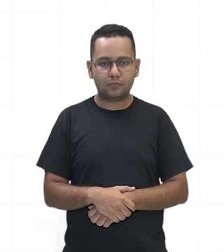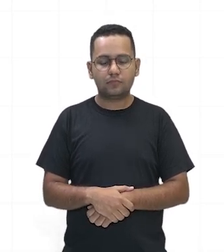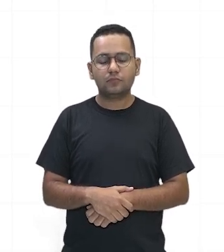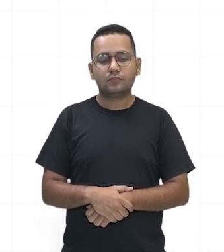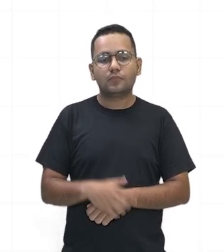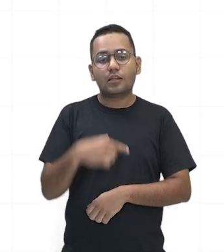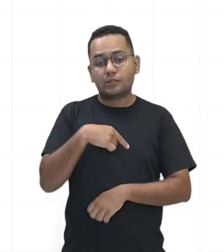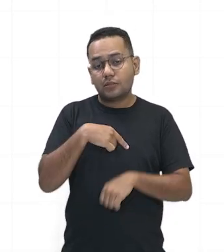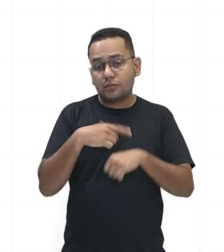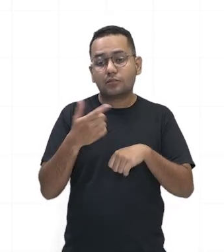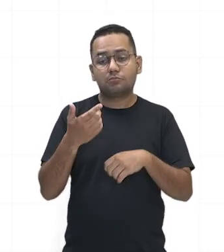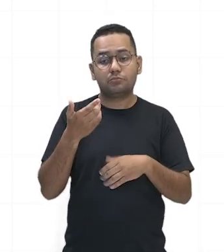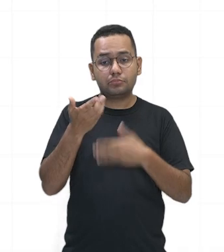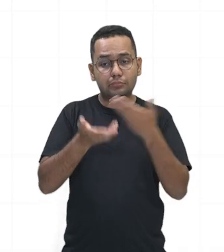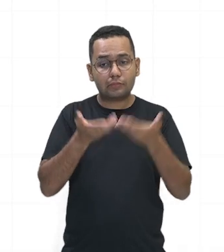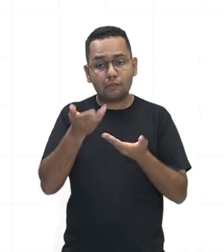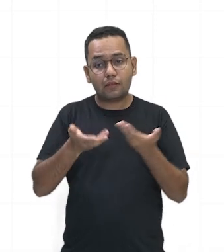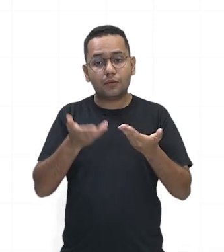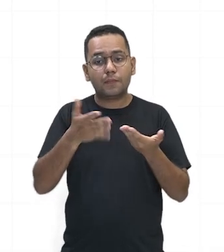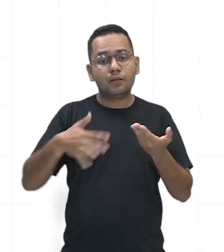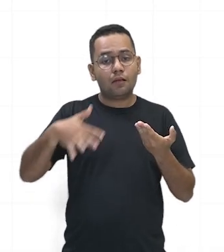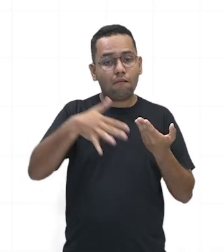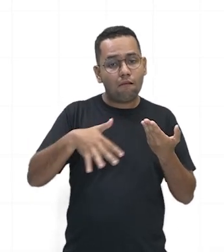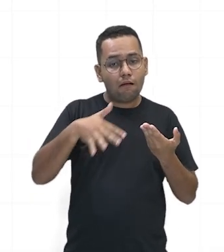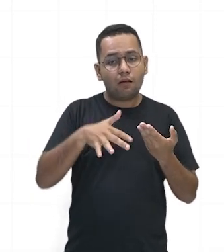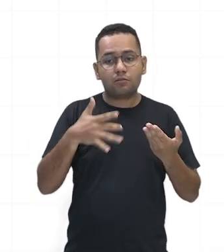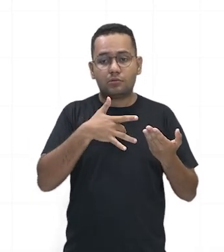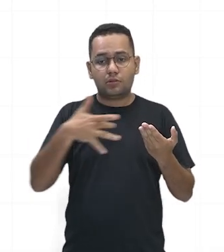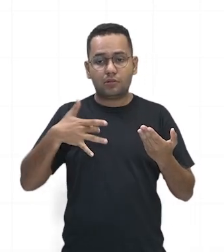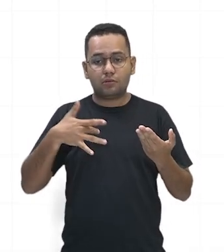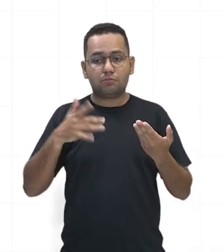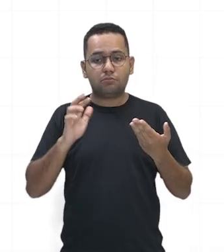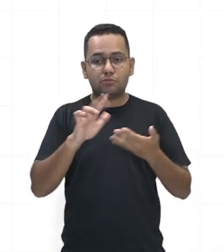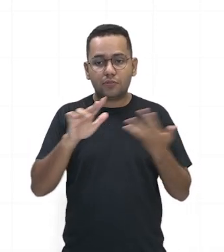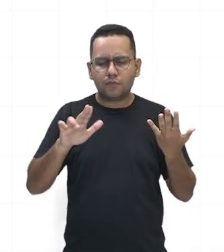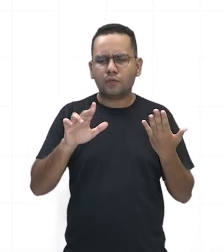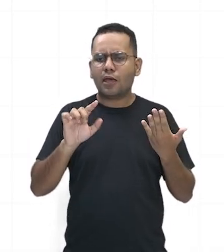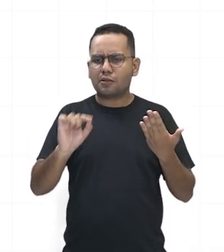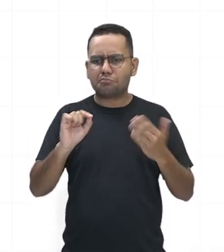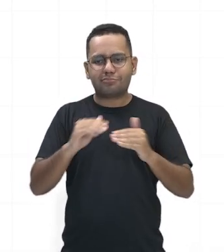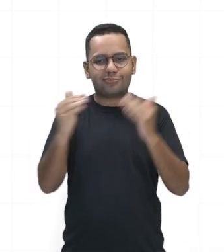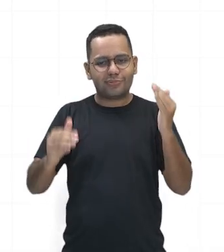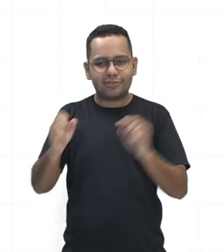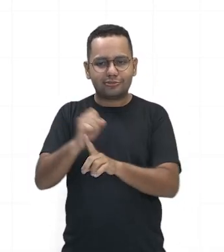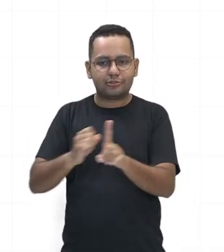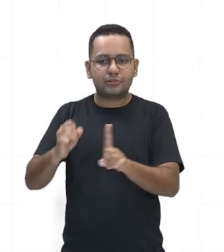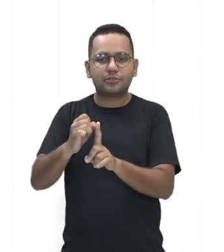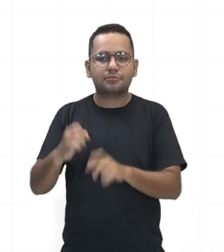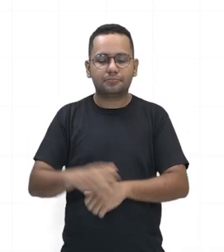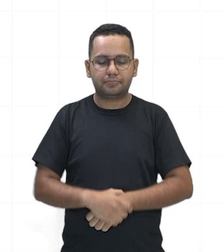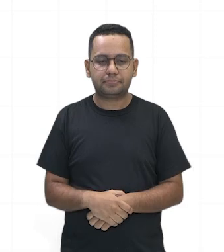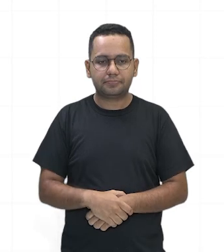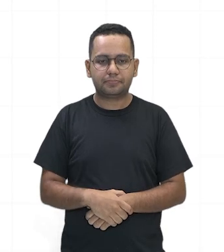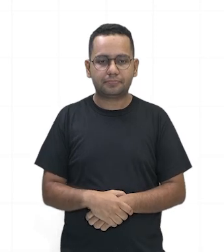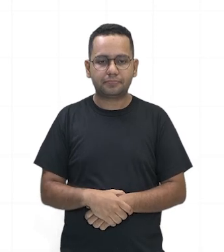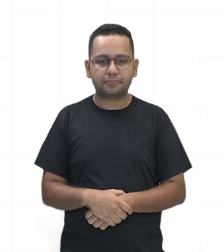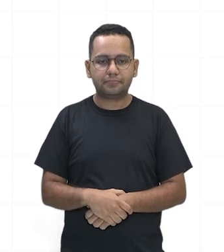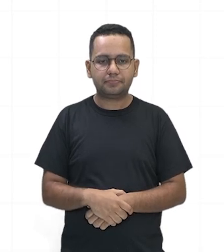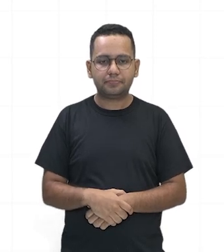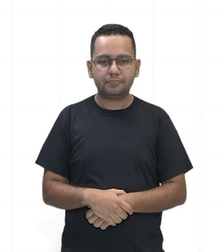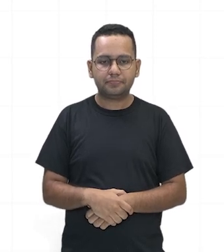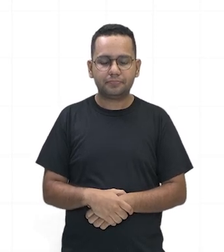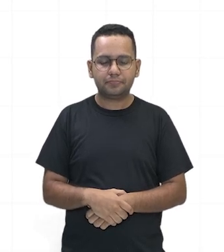saúde, especialmente em contextos de desigualdade socioeconômica, né? Um outro ponto também que a